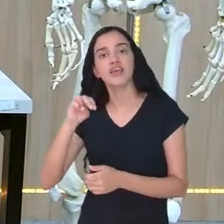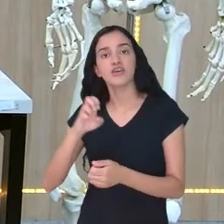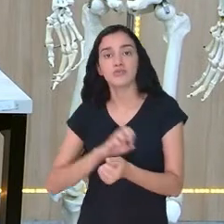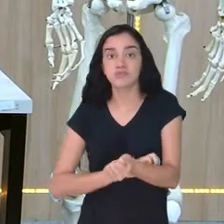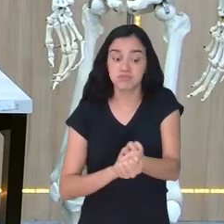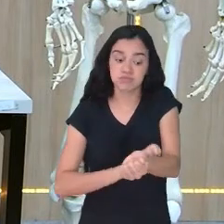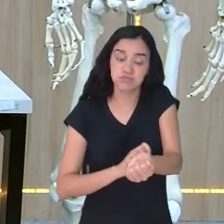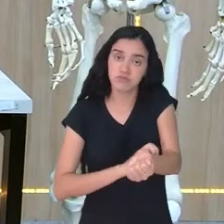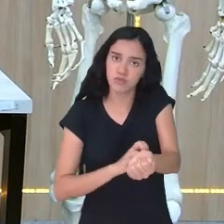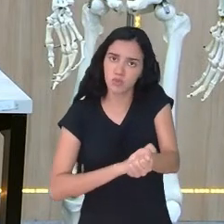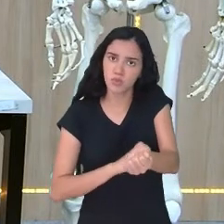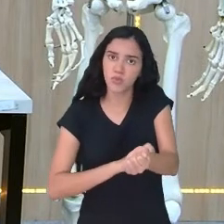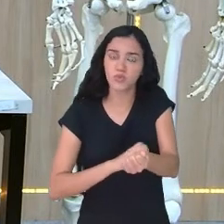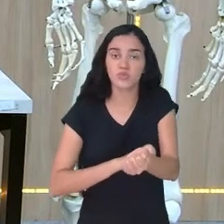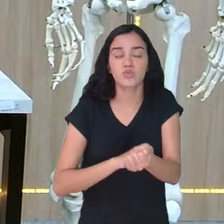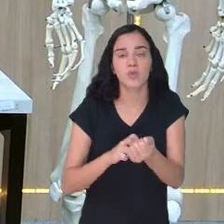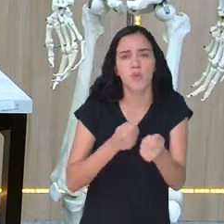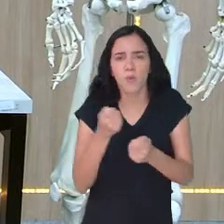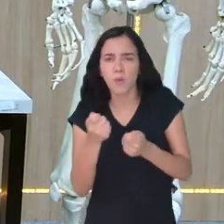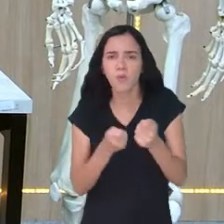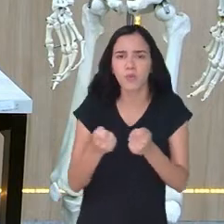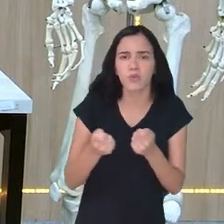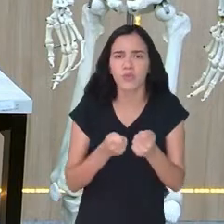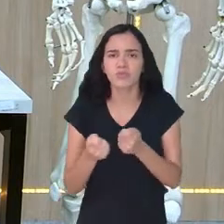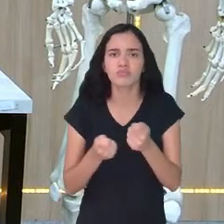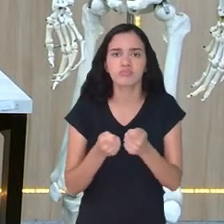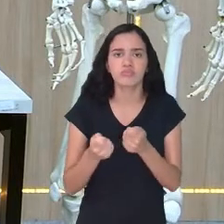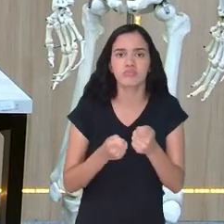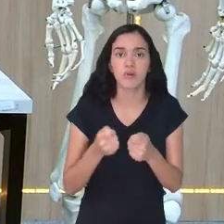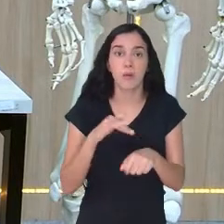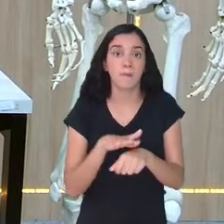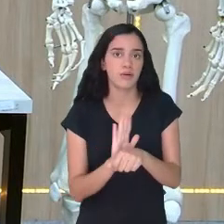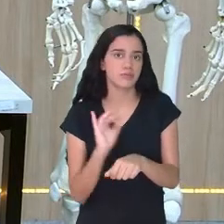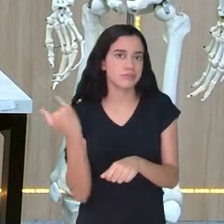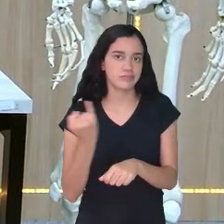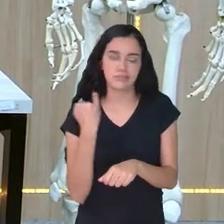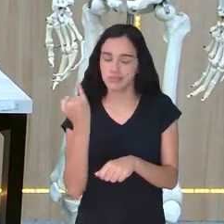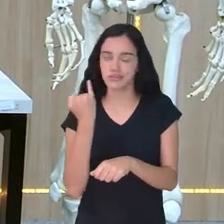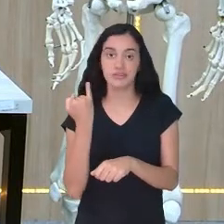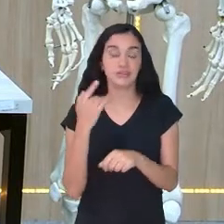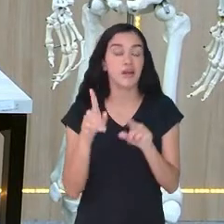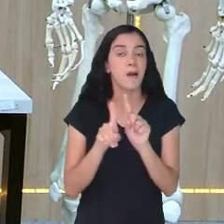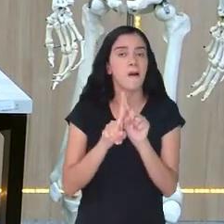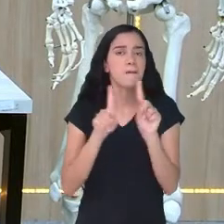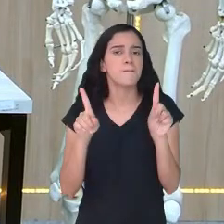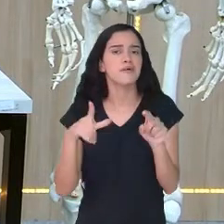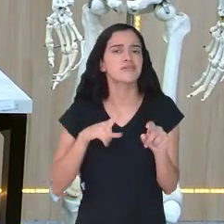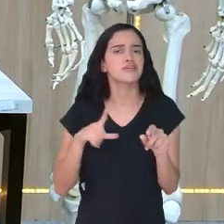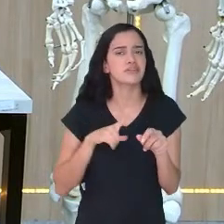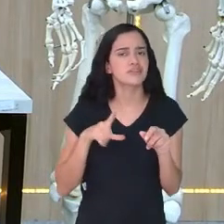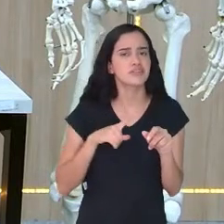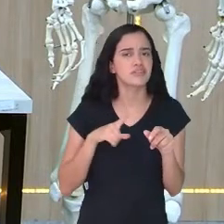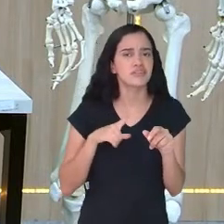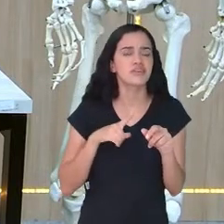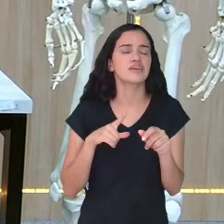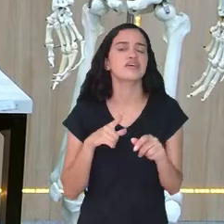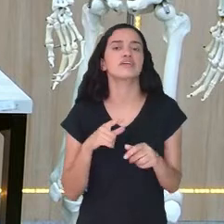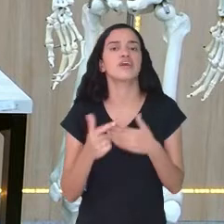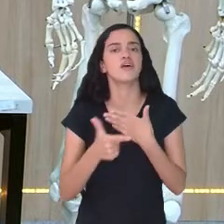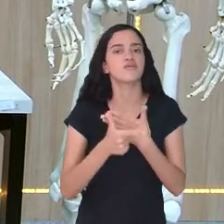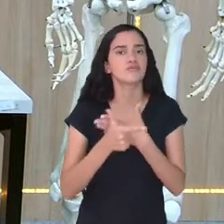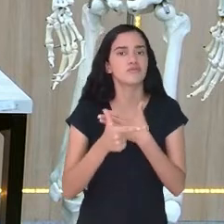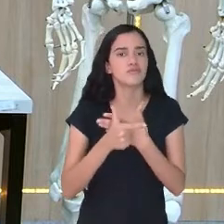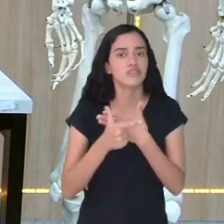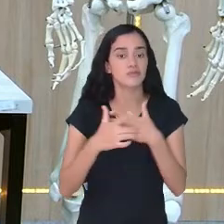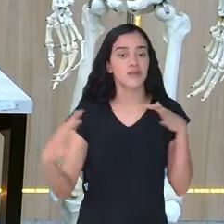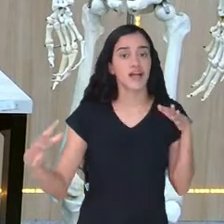outros sistemas. Então, a gente aqui não está dizendo que ele é o mais importante, né? Mas ele tem uma função que a